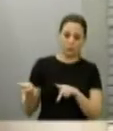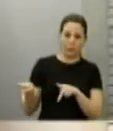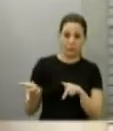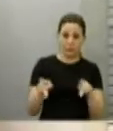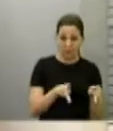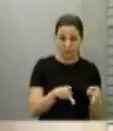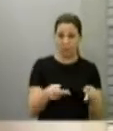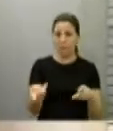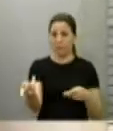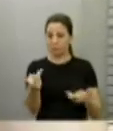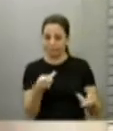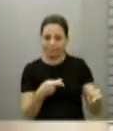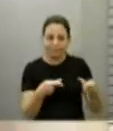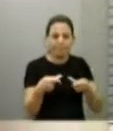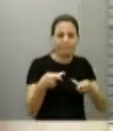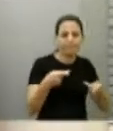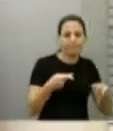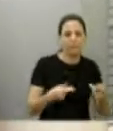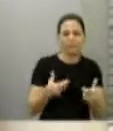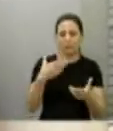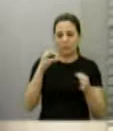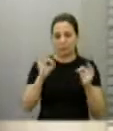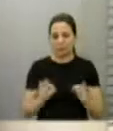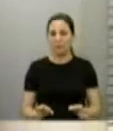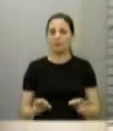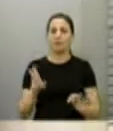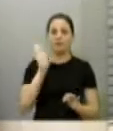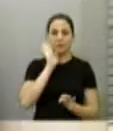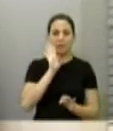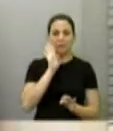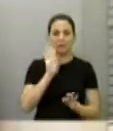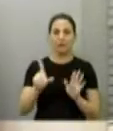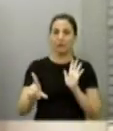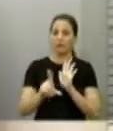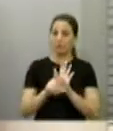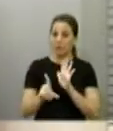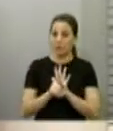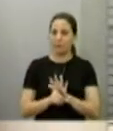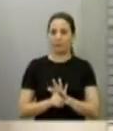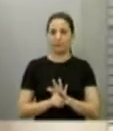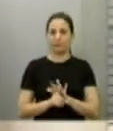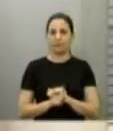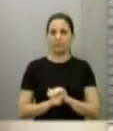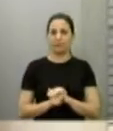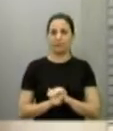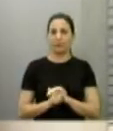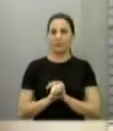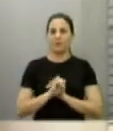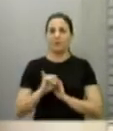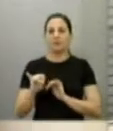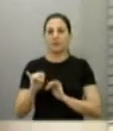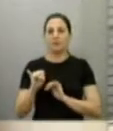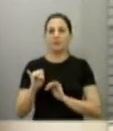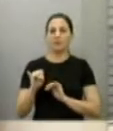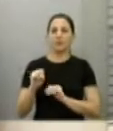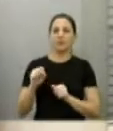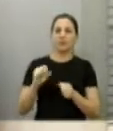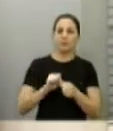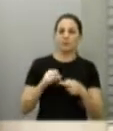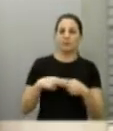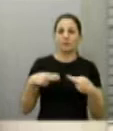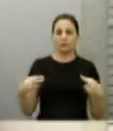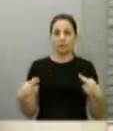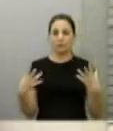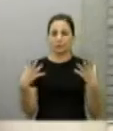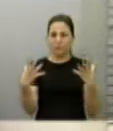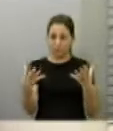encaminhamentos, principalmente naquilo que era justo e que era legal. Tenho certeza absoluta de que, se não fiz tudo que queria no